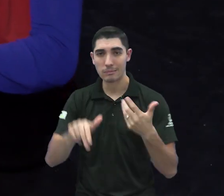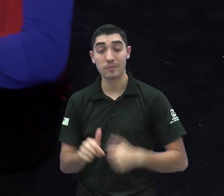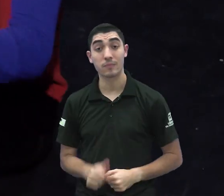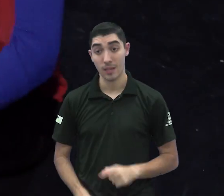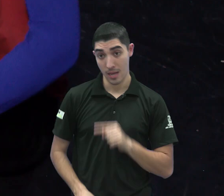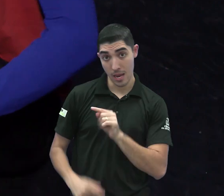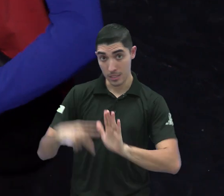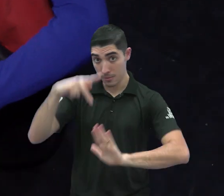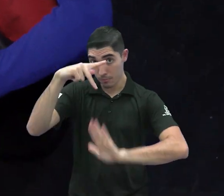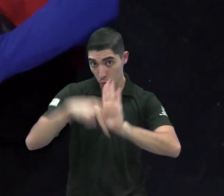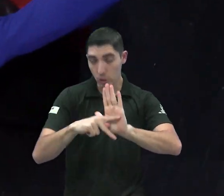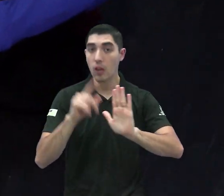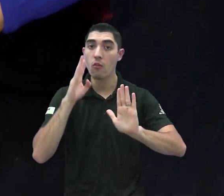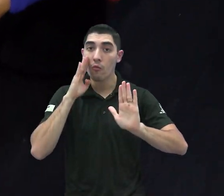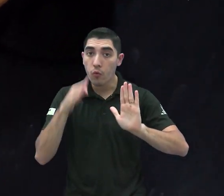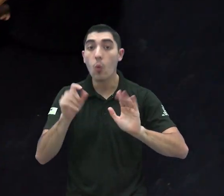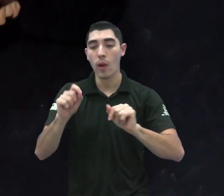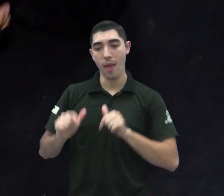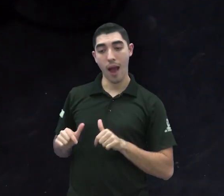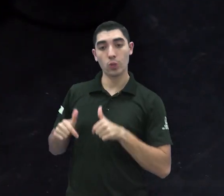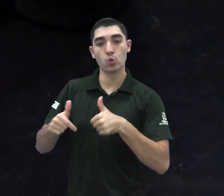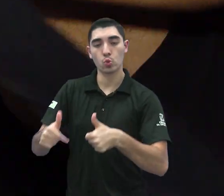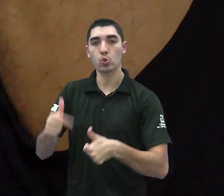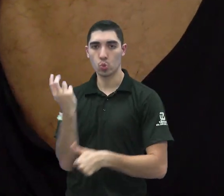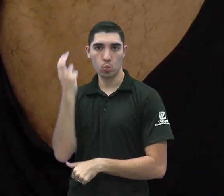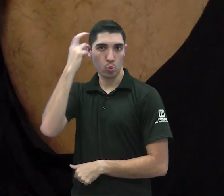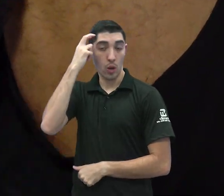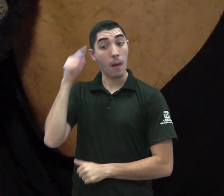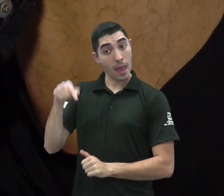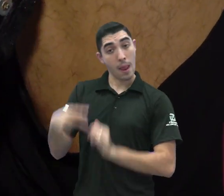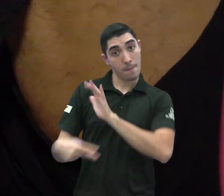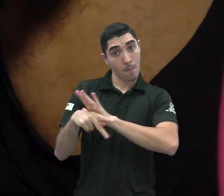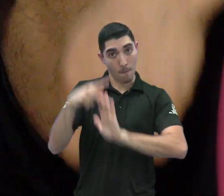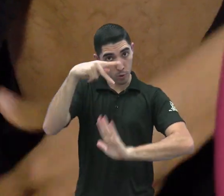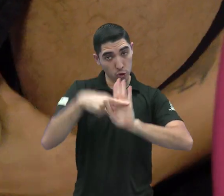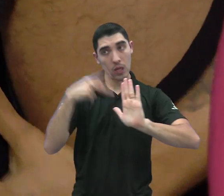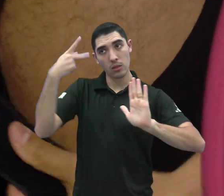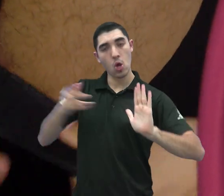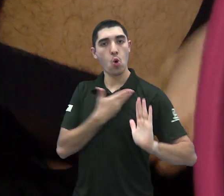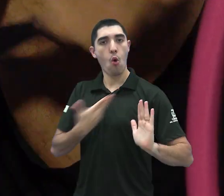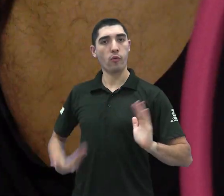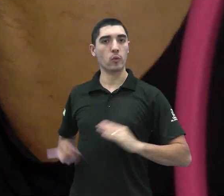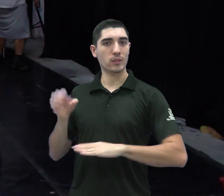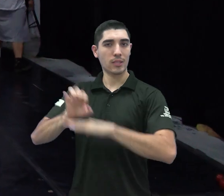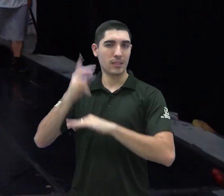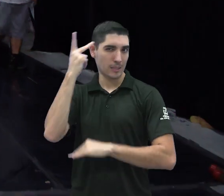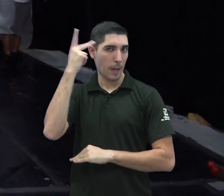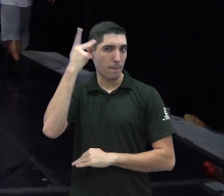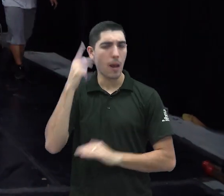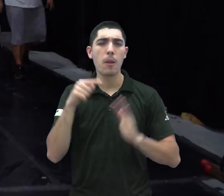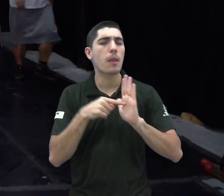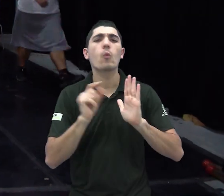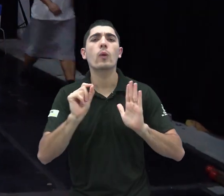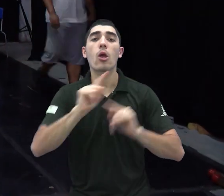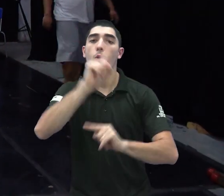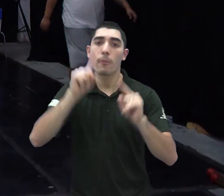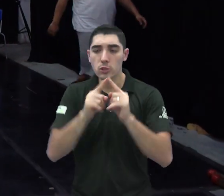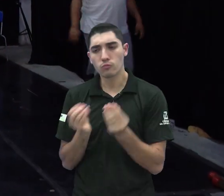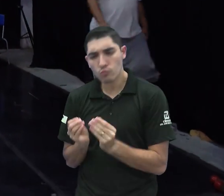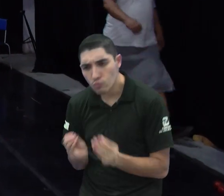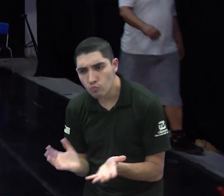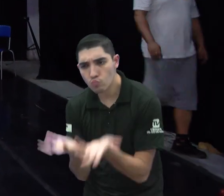projeto foi financiado pelo Programa de Ação Cultural, uma iniciativa do governo estadual para apoiar e incentivar